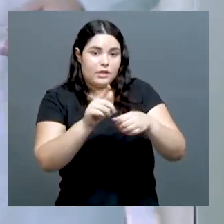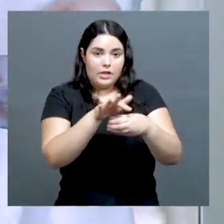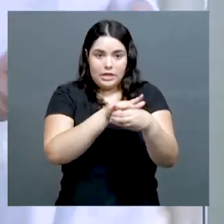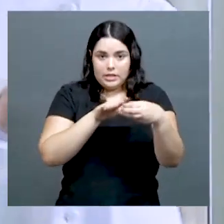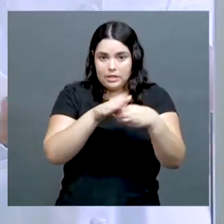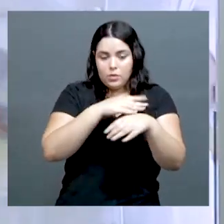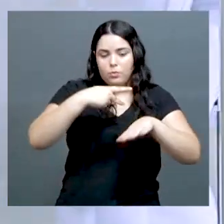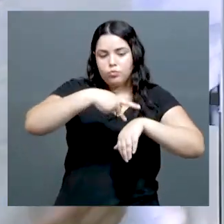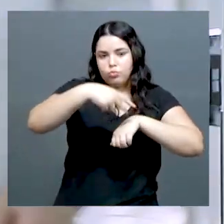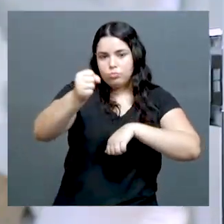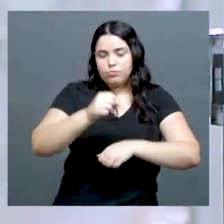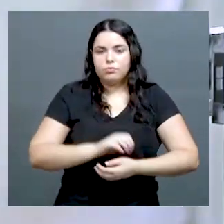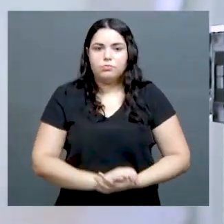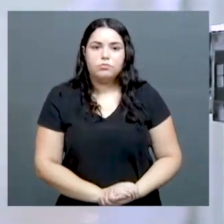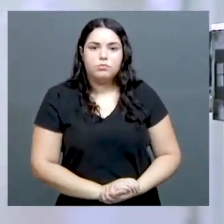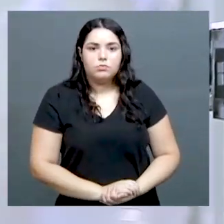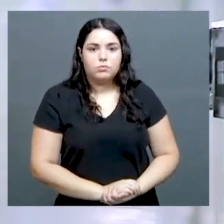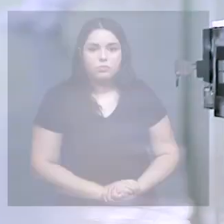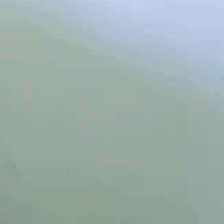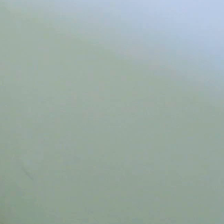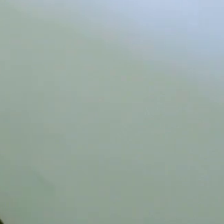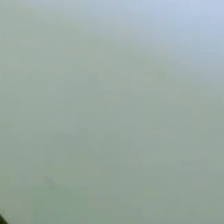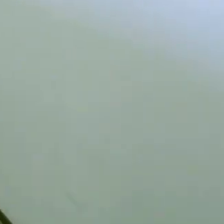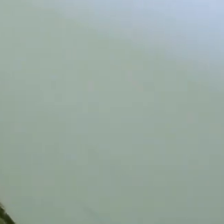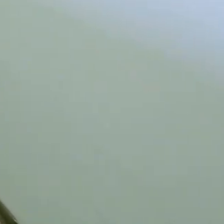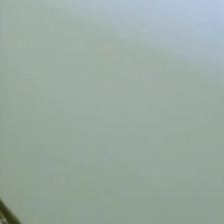graduação, extensão e pós-graduação.